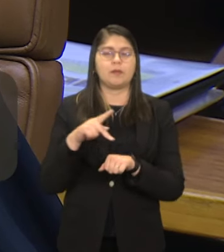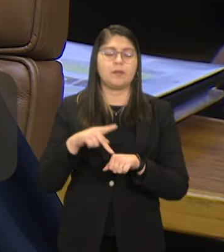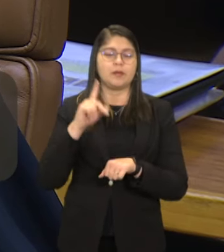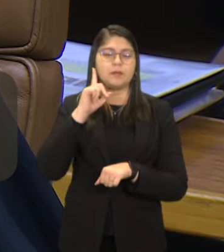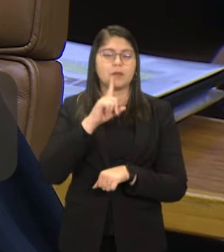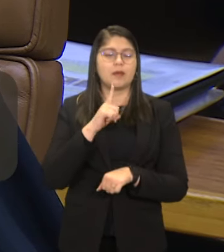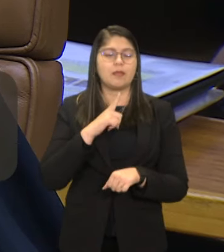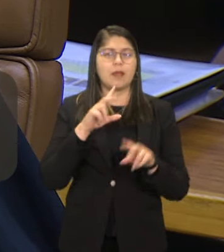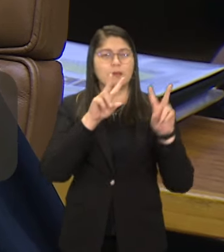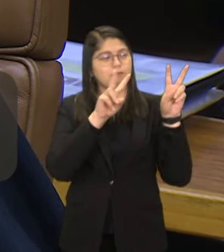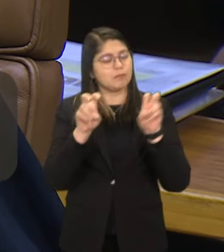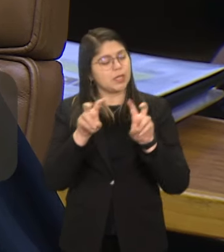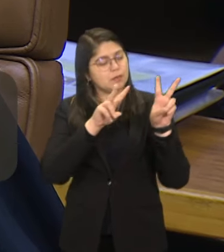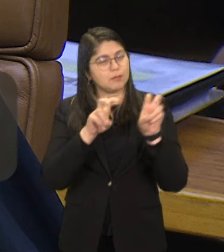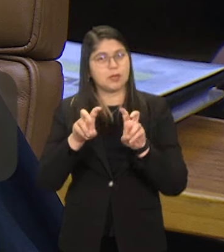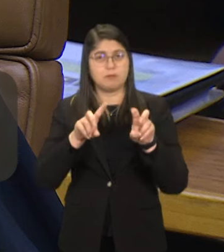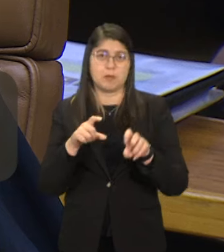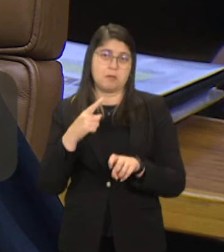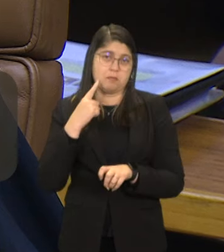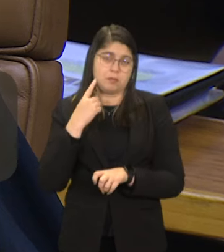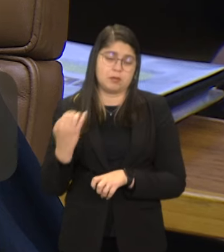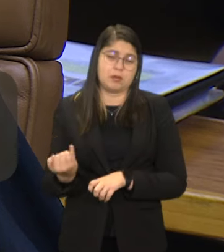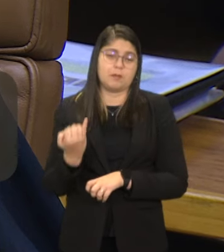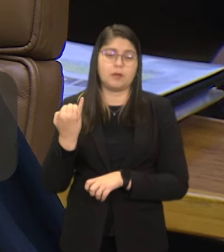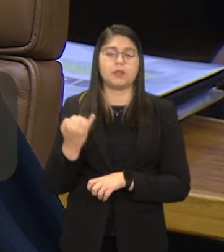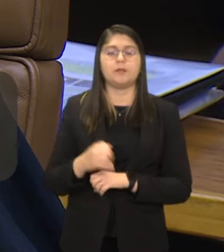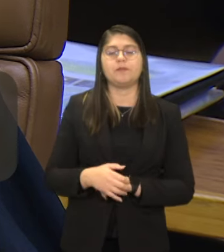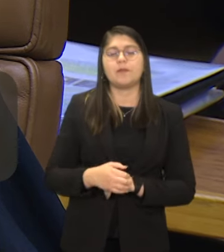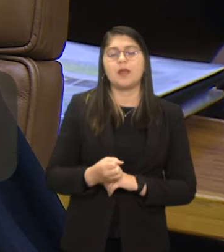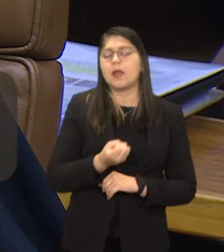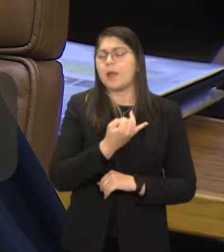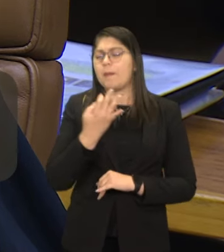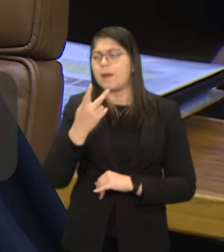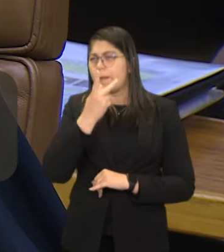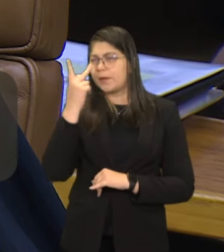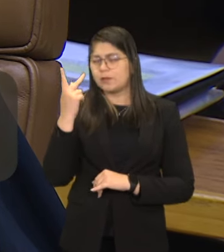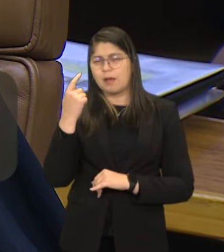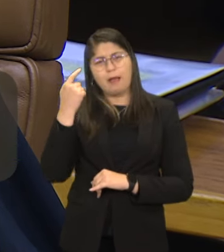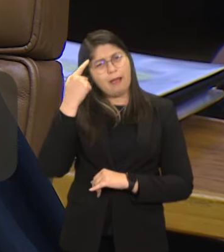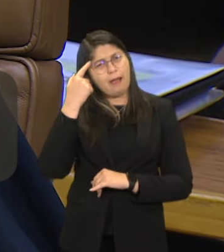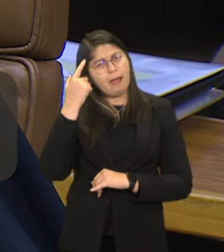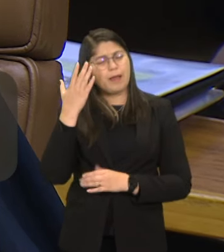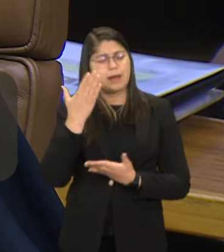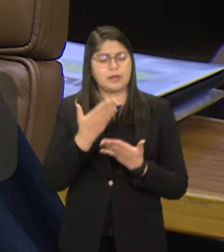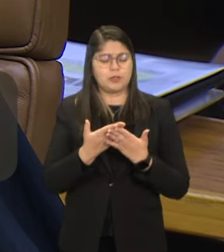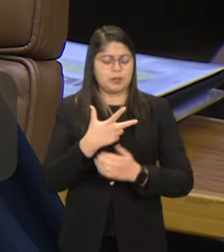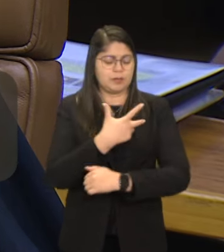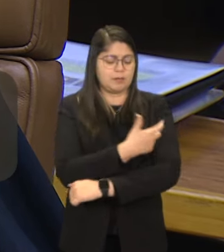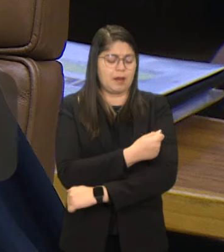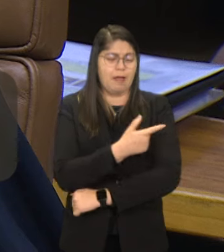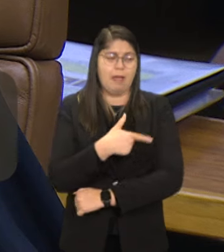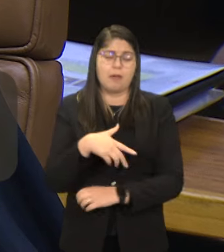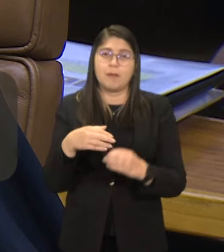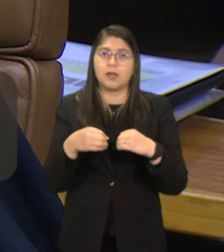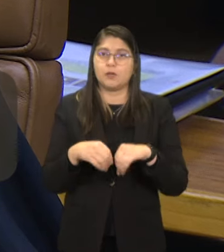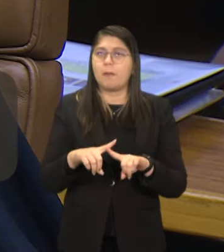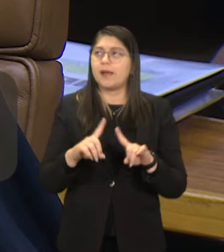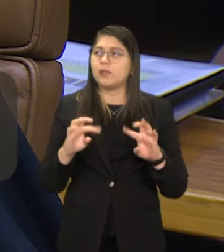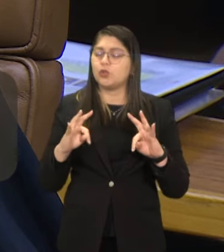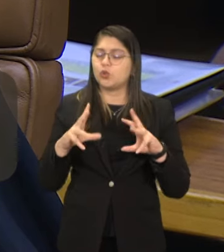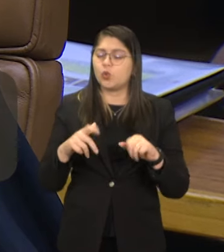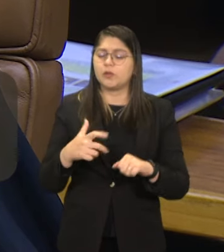achei relevante. Milhares acreditam que as vacinas da Covid os prejudicaram. Alguém está ouvindo? Mas todas as vacinas têm pelo